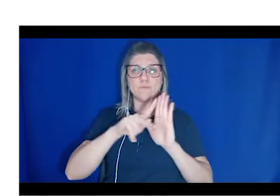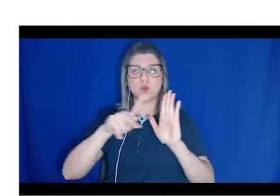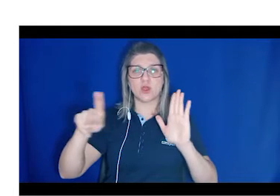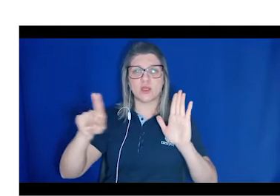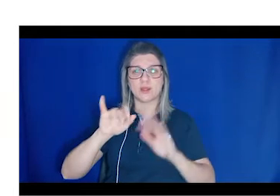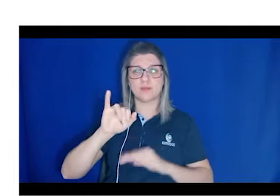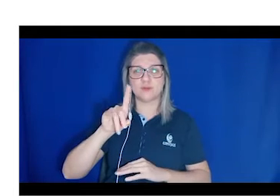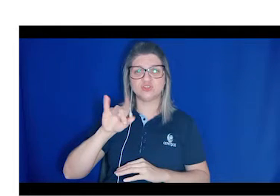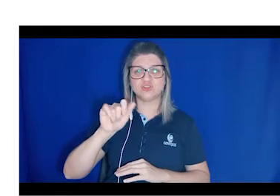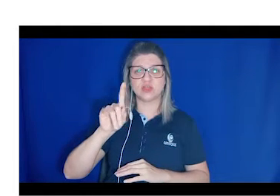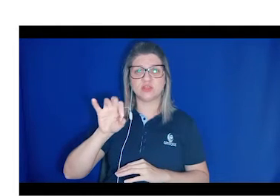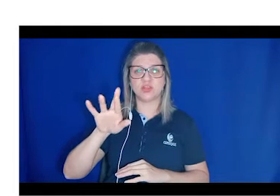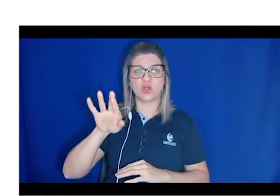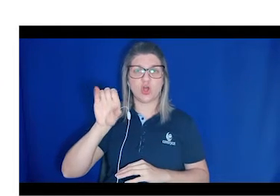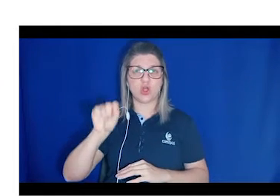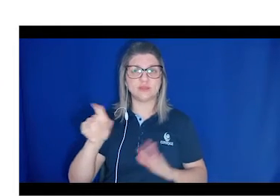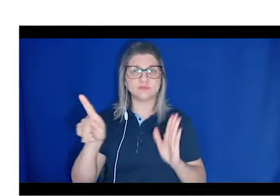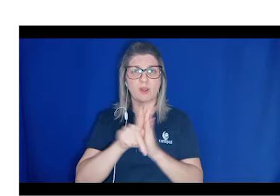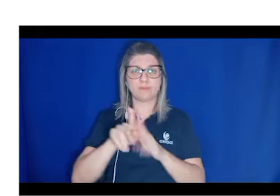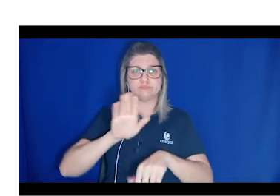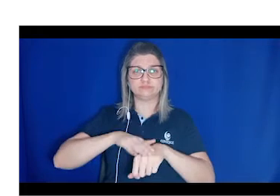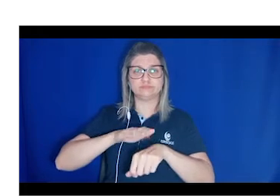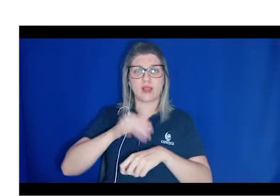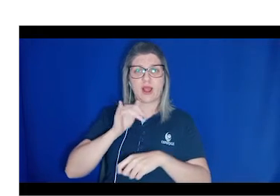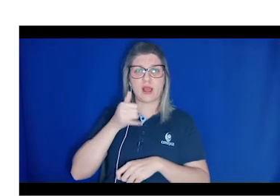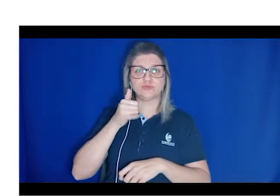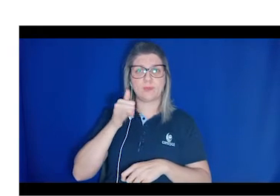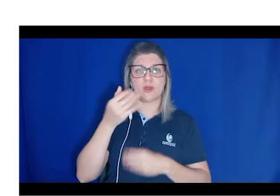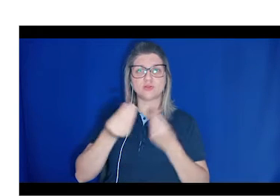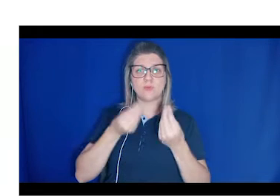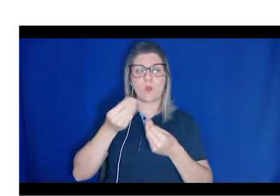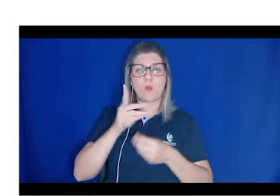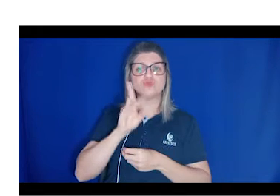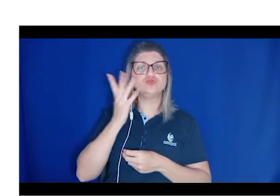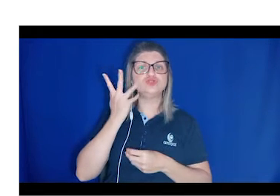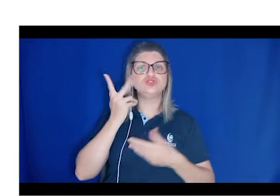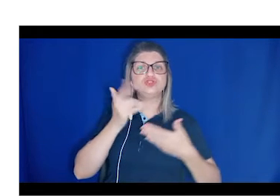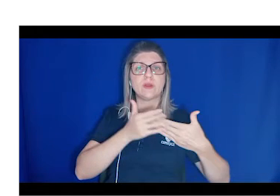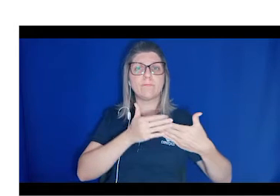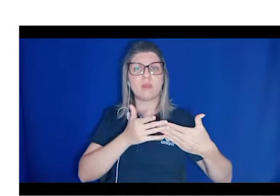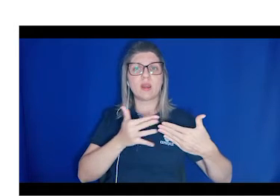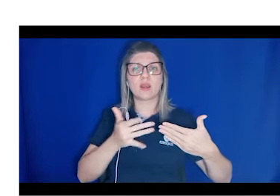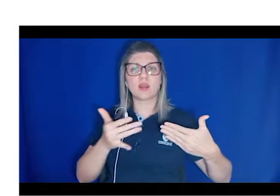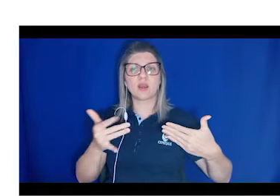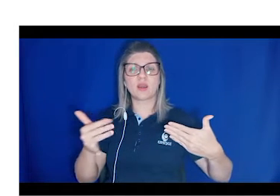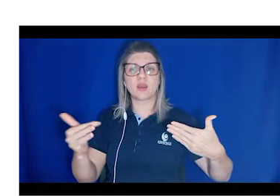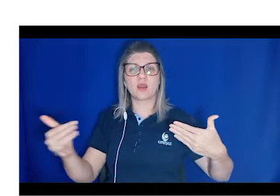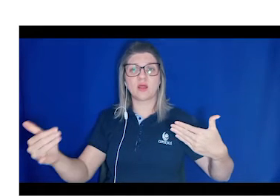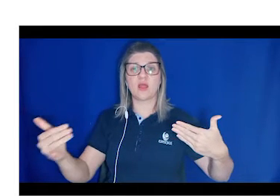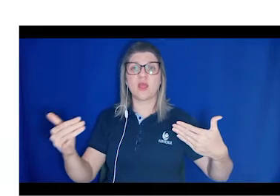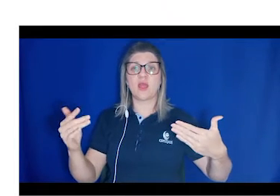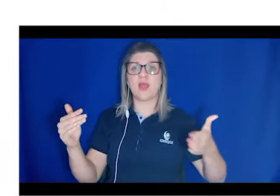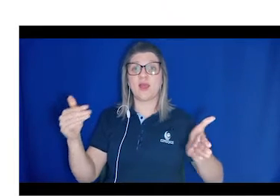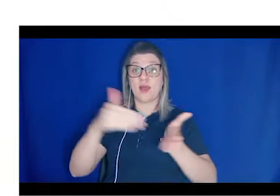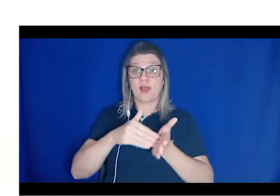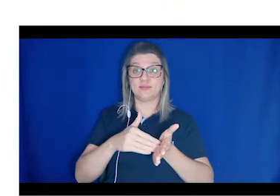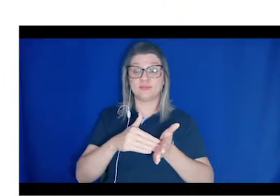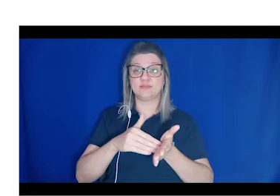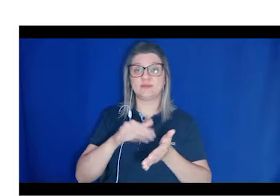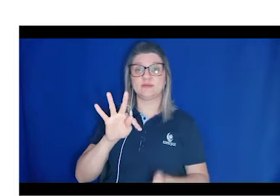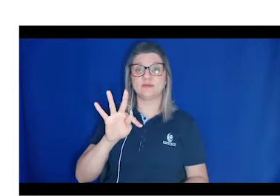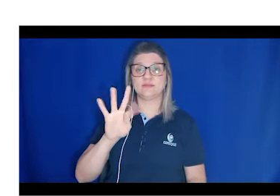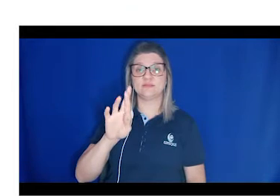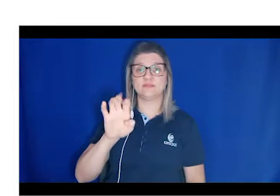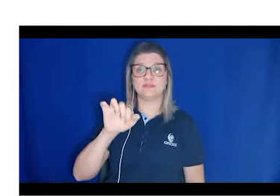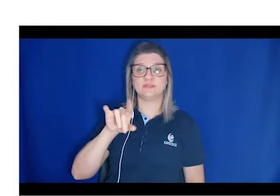indicadores e indicadores que se autoprogramam da forma que os dias vão passando. E chegarmos aos chamados